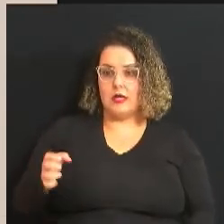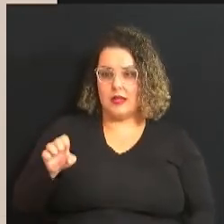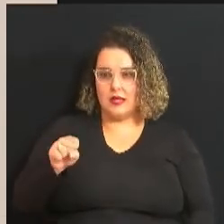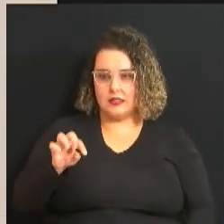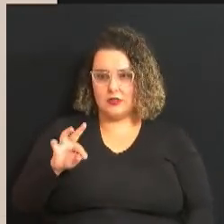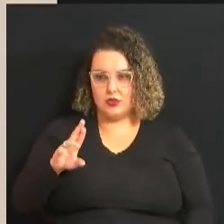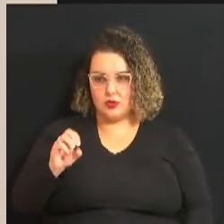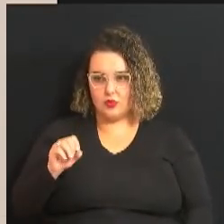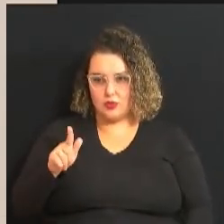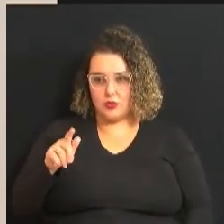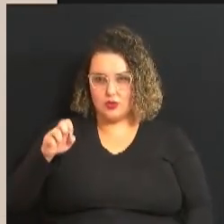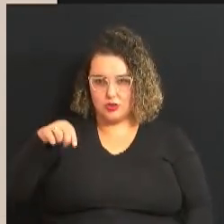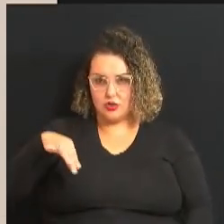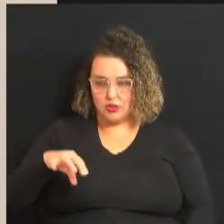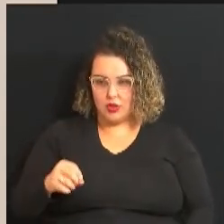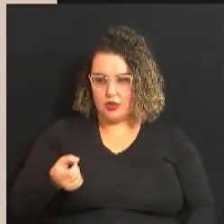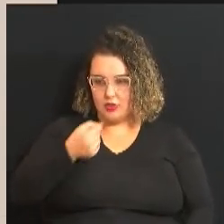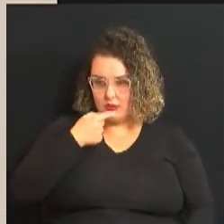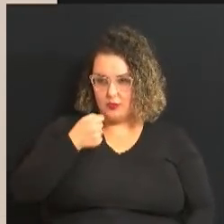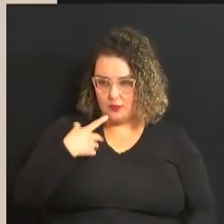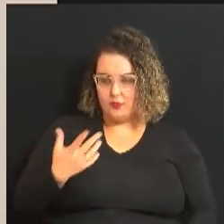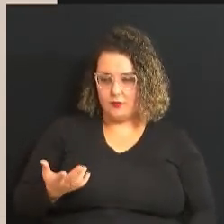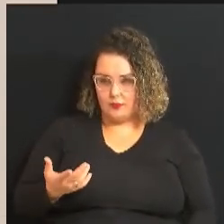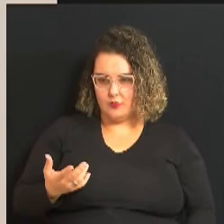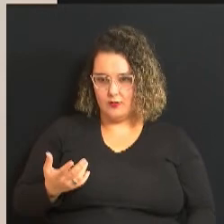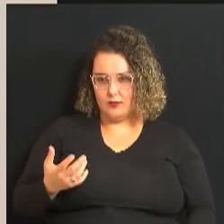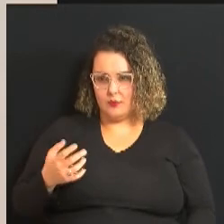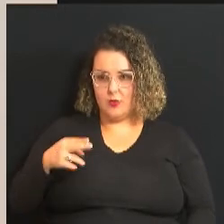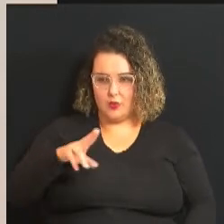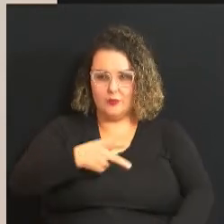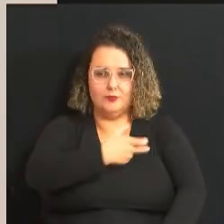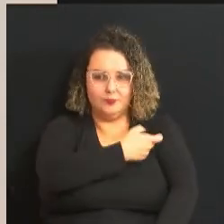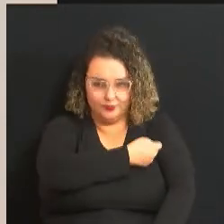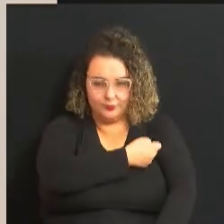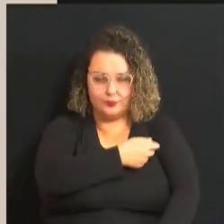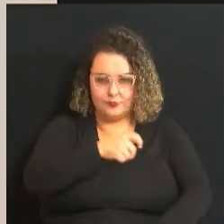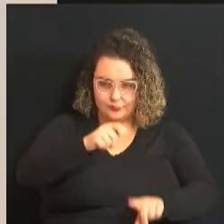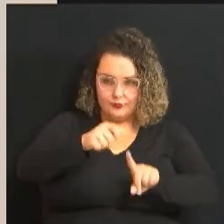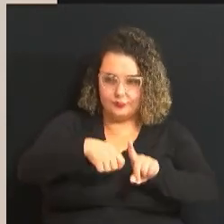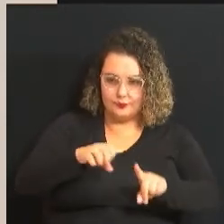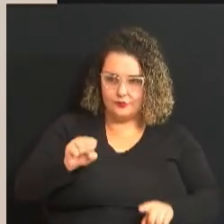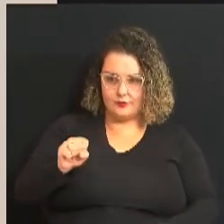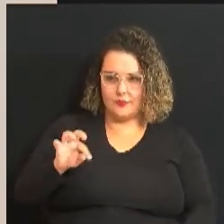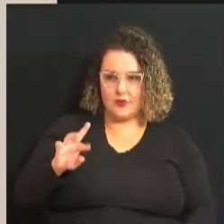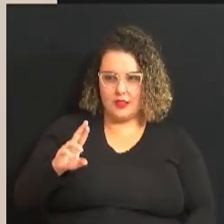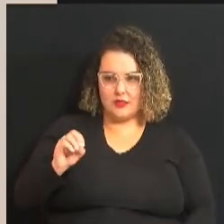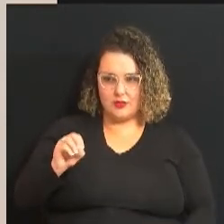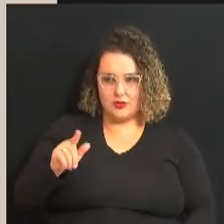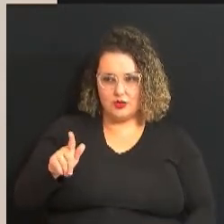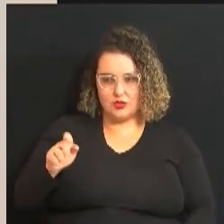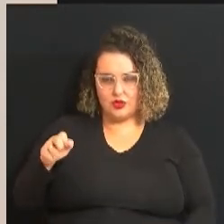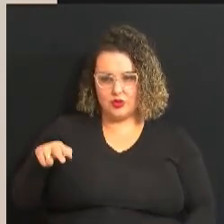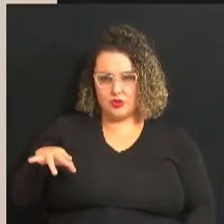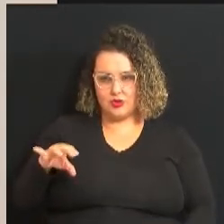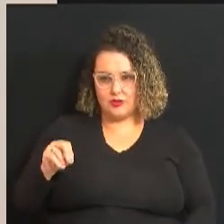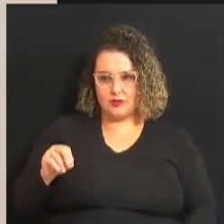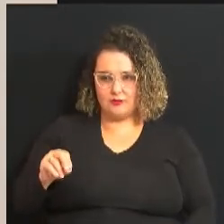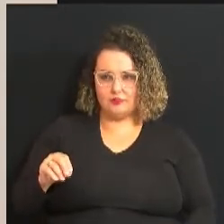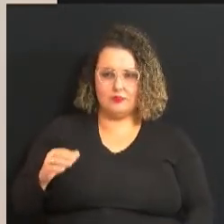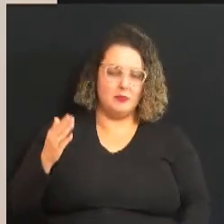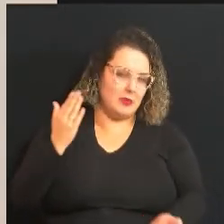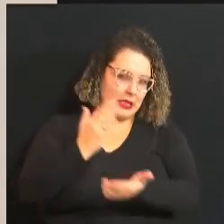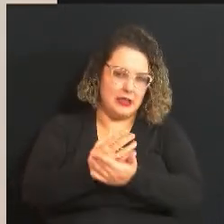pílulas anticoncepcionais, por exemplo, com estrogênio, ou os injetáveis mensais com estrogênio, a gente tende a contraindicar a partir dos 40